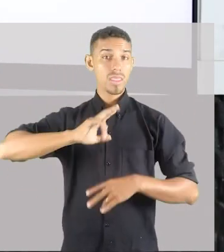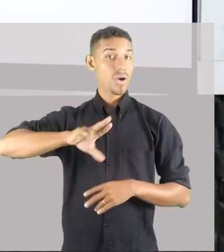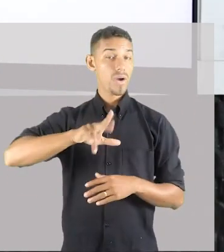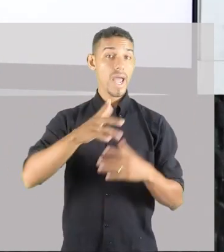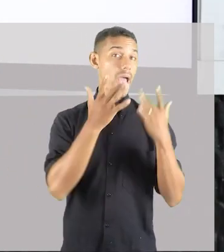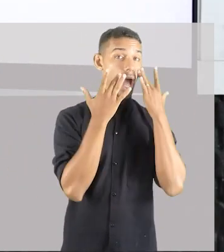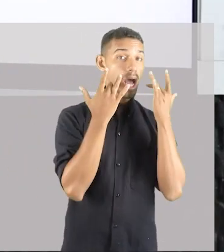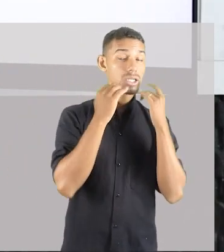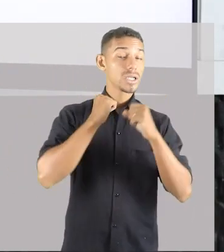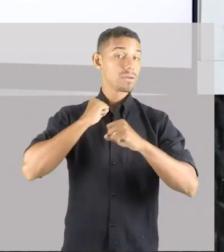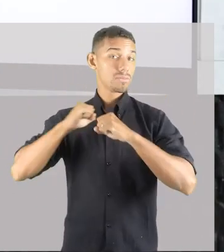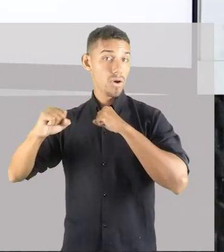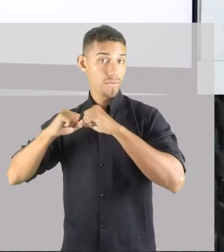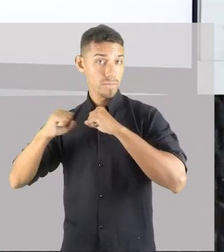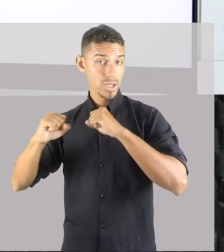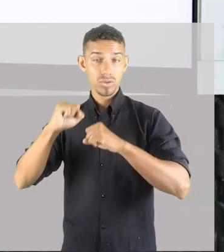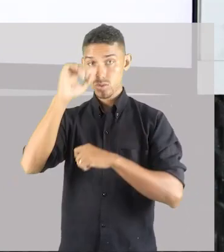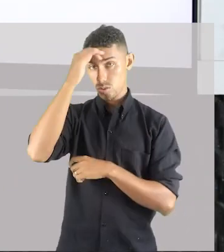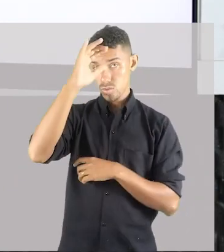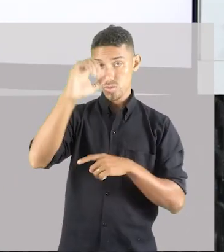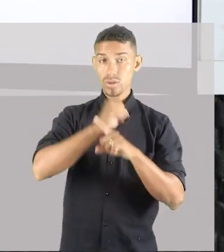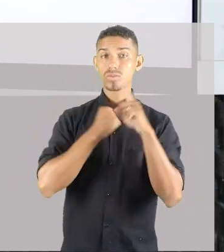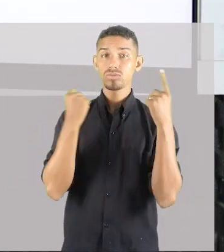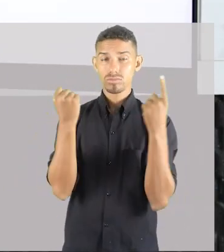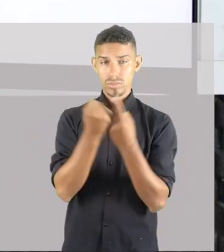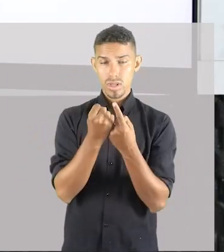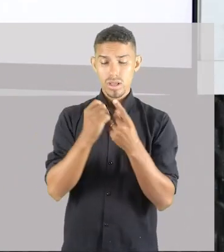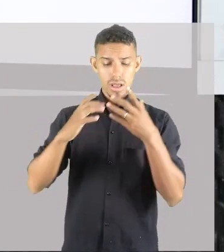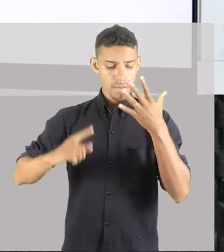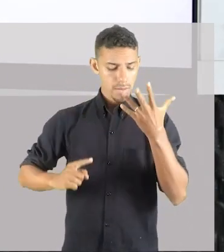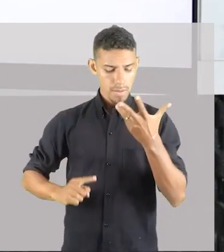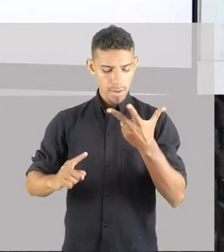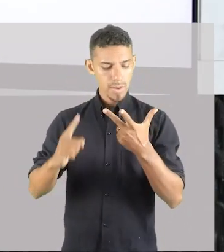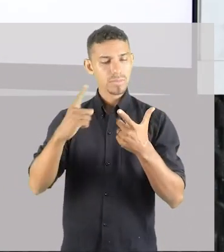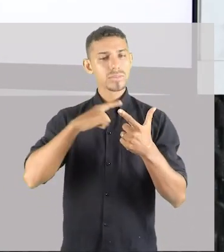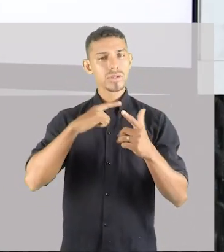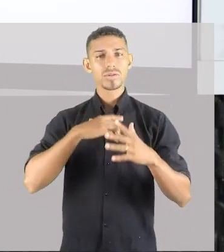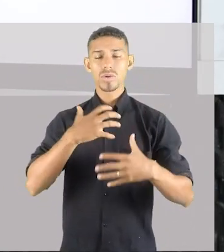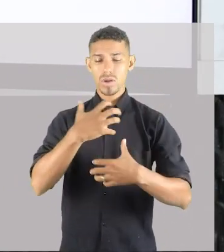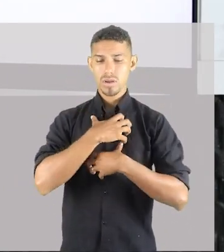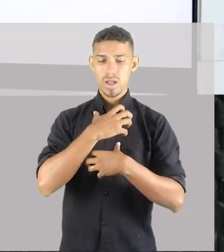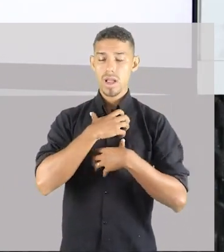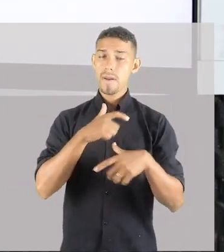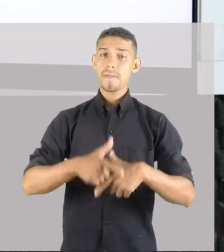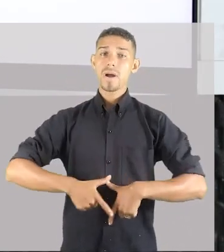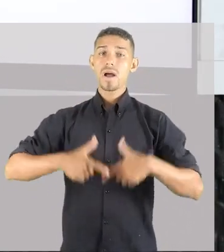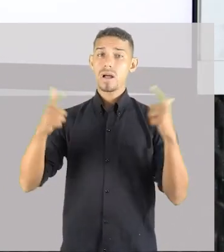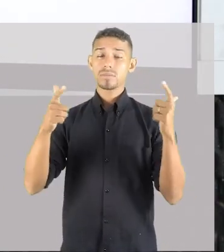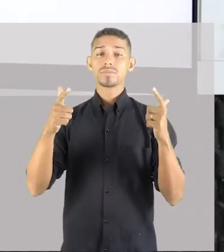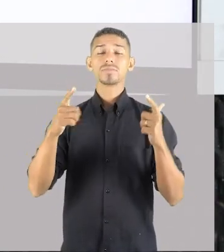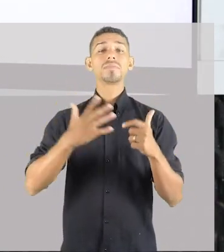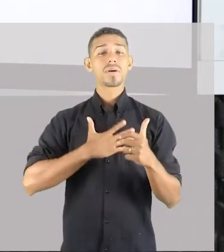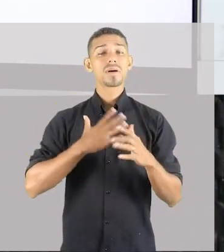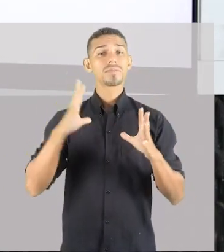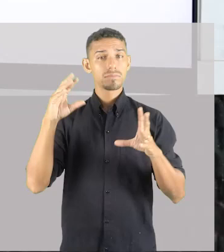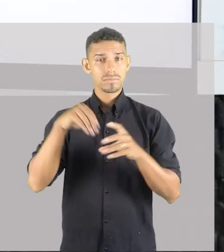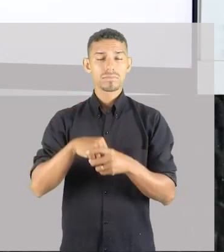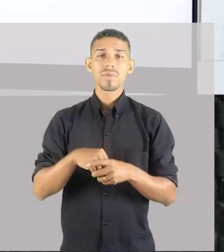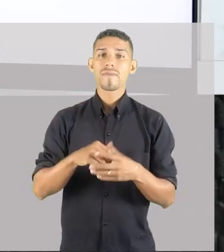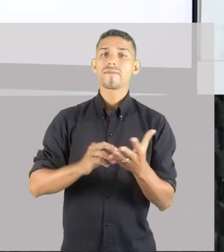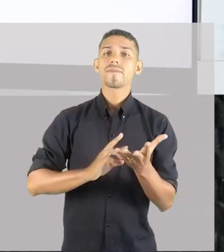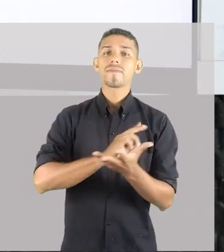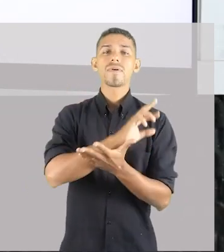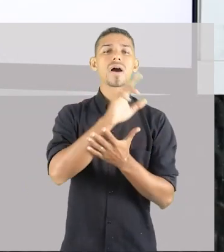hop é um movimento cultural social entre outras coisas que tem uma um aspecto muito maior da qual fazem parte